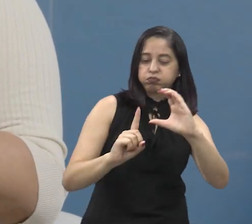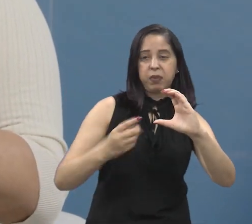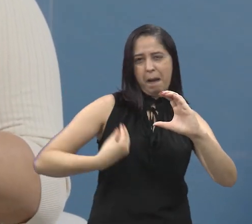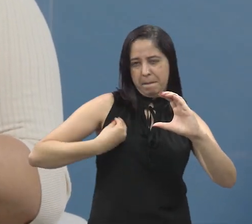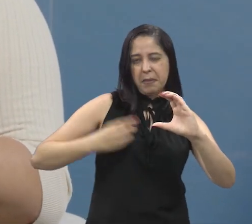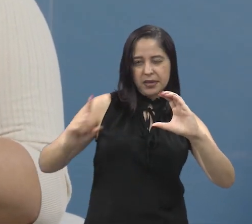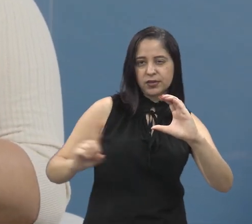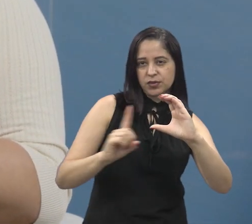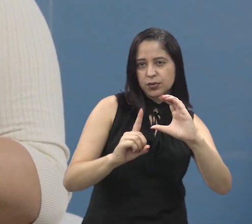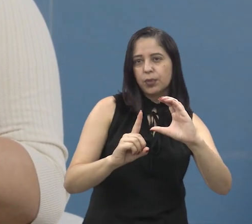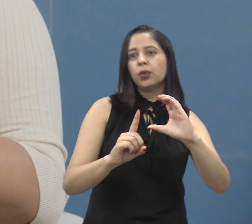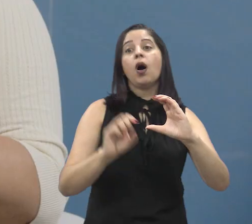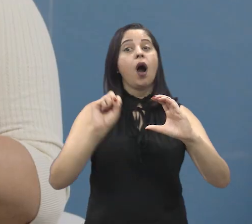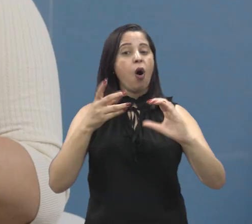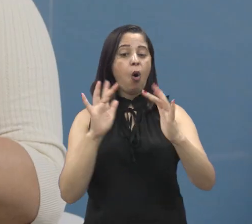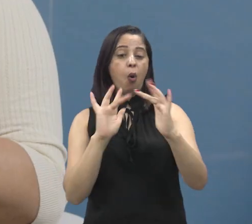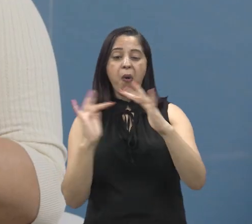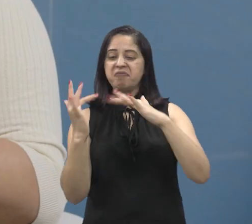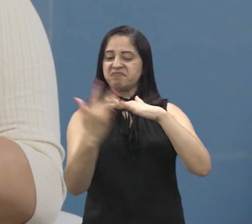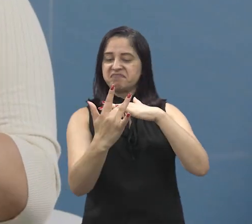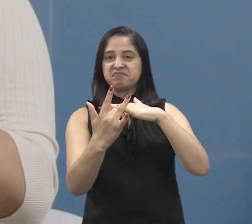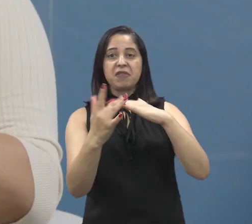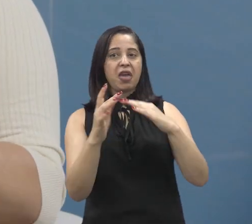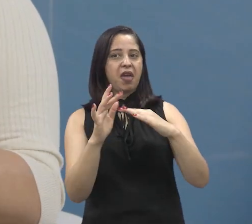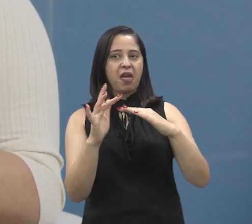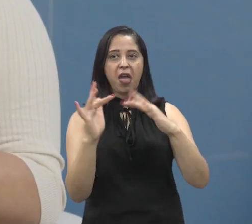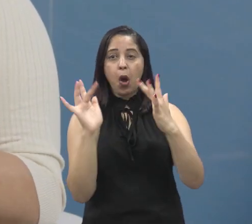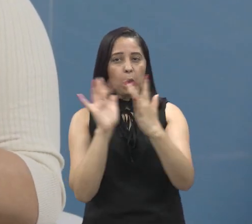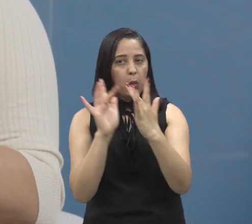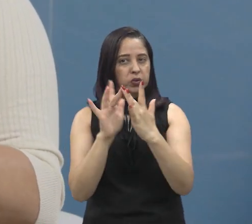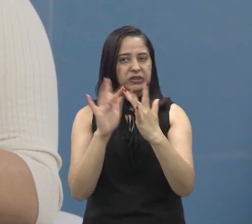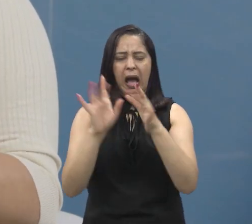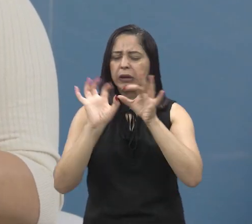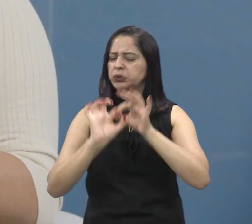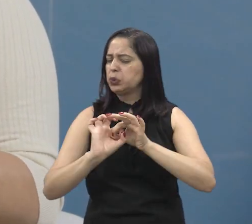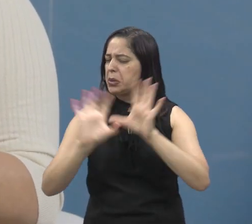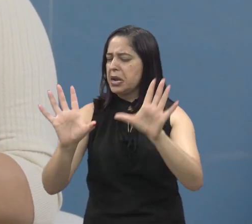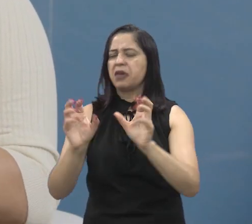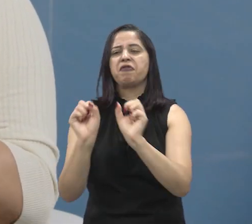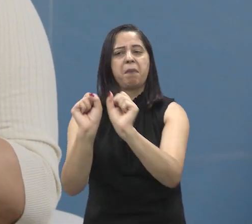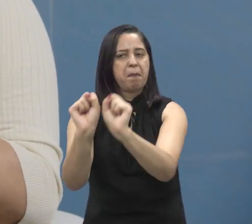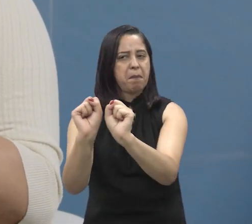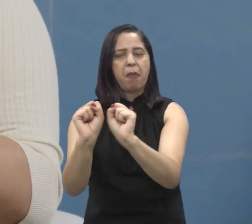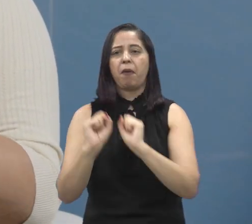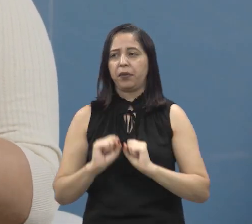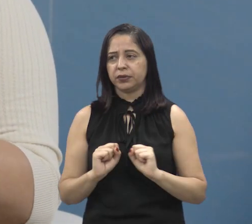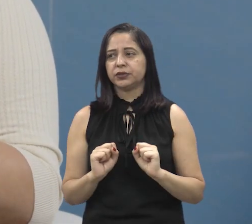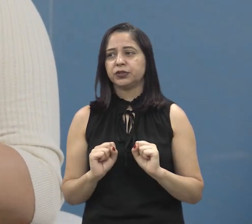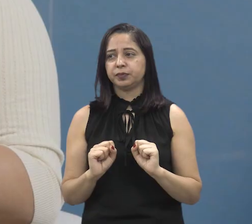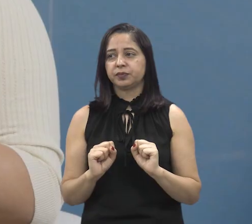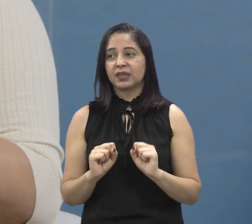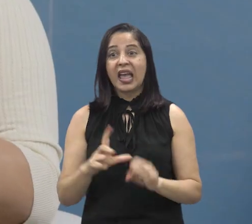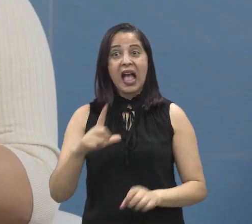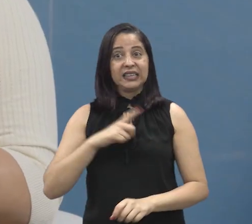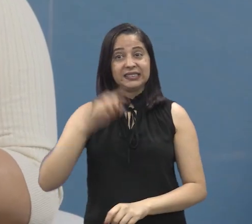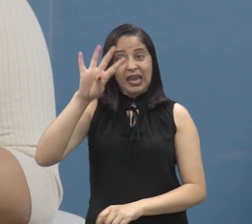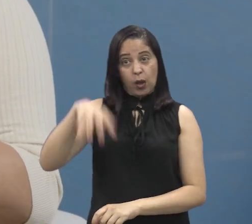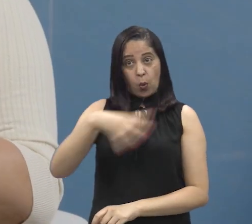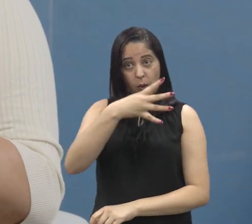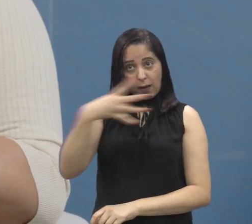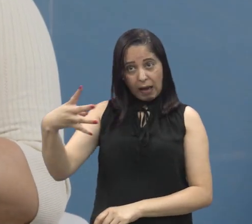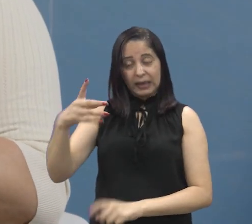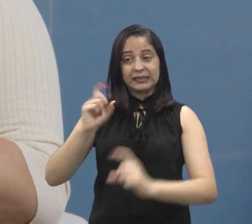de repente, entrar em contato pelas redes sociais, o site, fica totalmente à disposição, né? Nós temos aí um calendário de